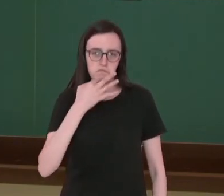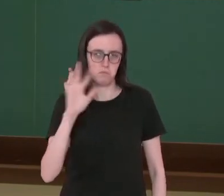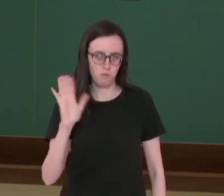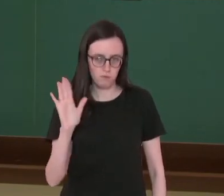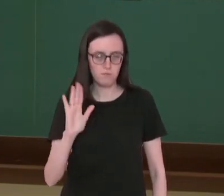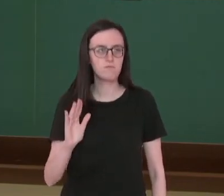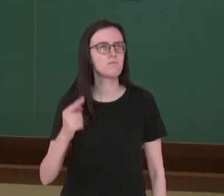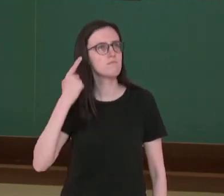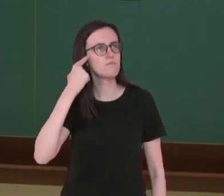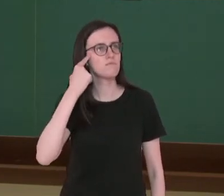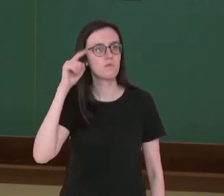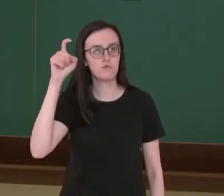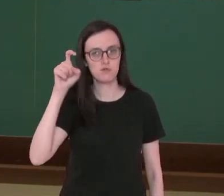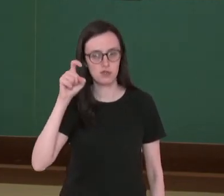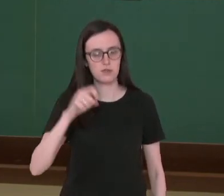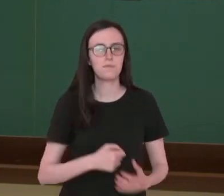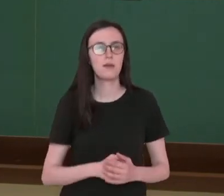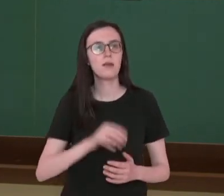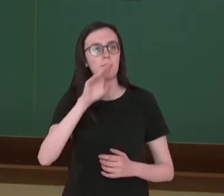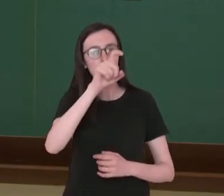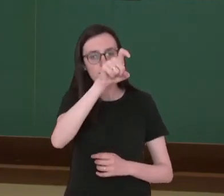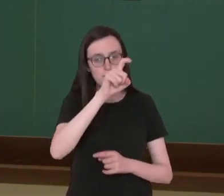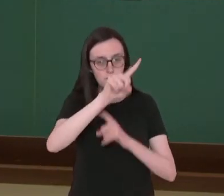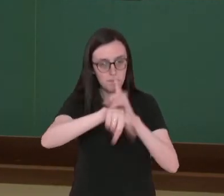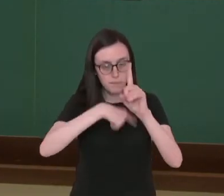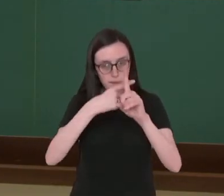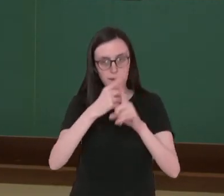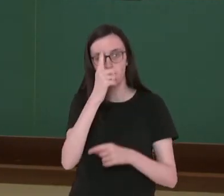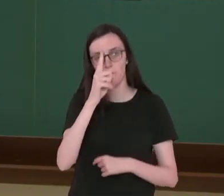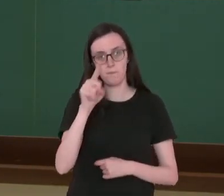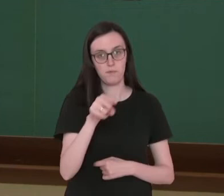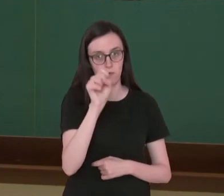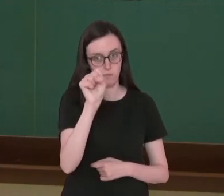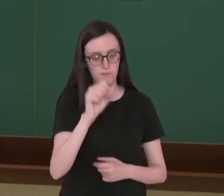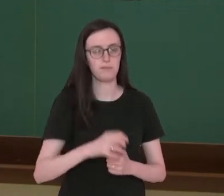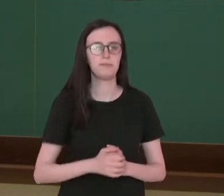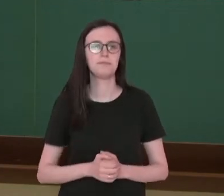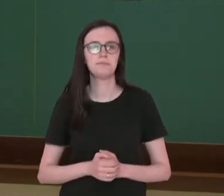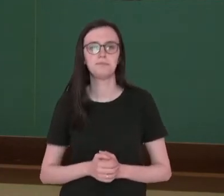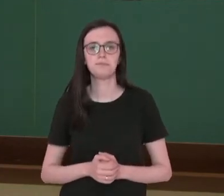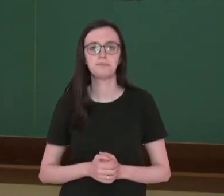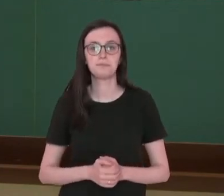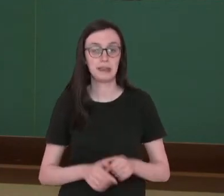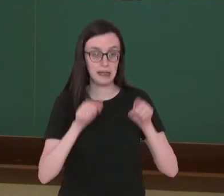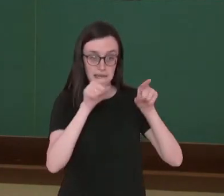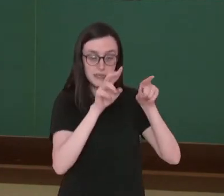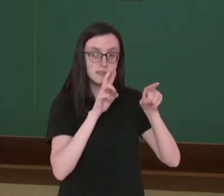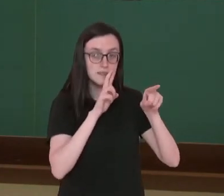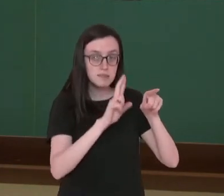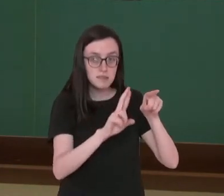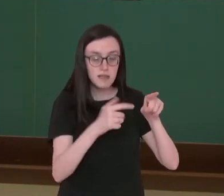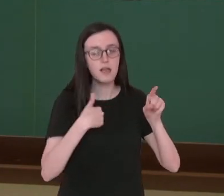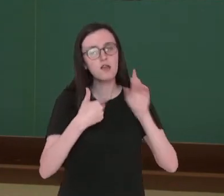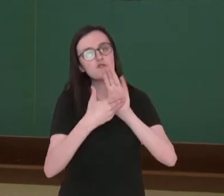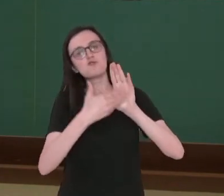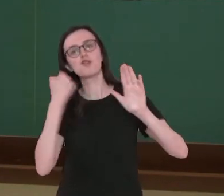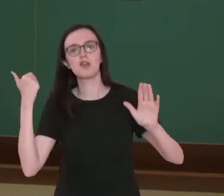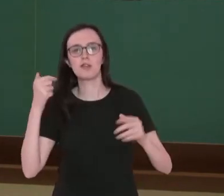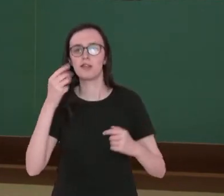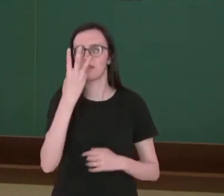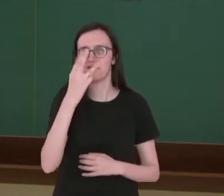eu vou chamar de x. Adicionei a ele 1,8. Desse resultado, eu subtraí